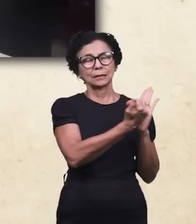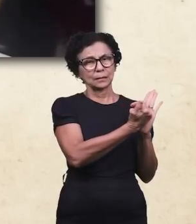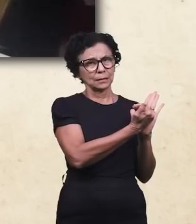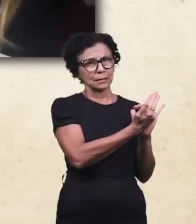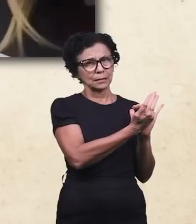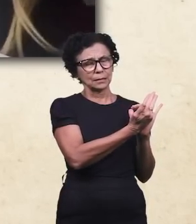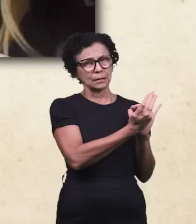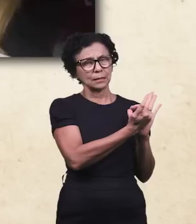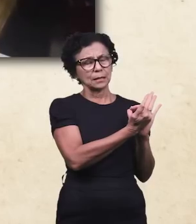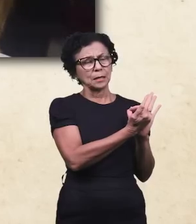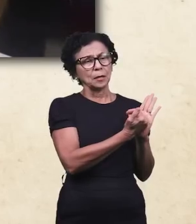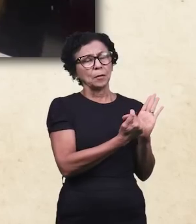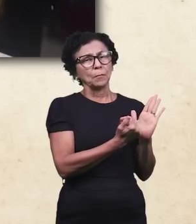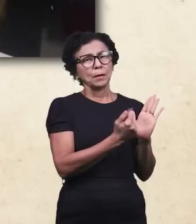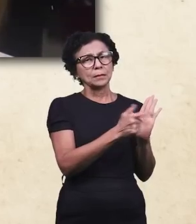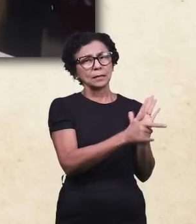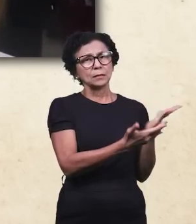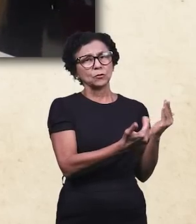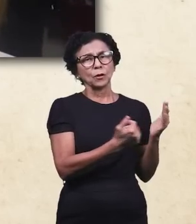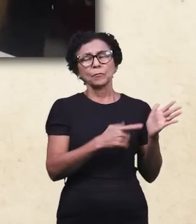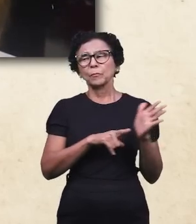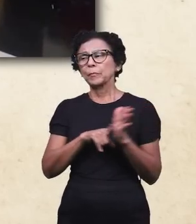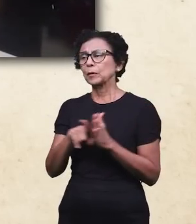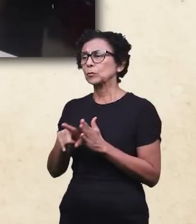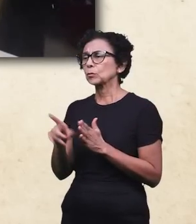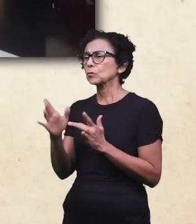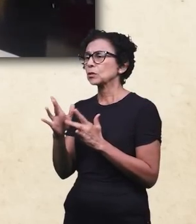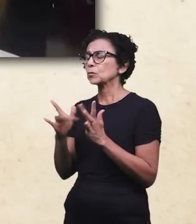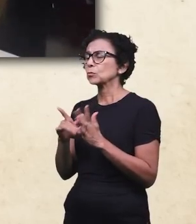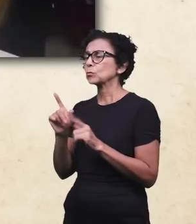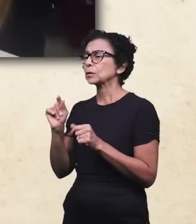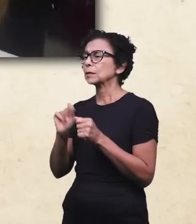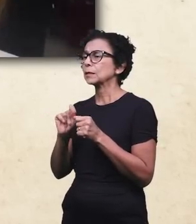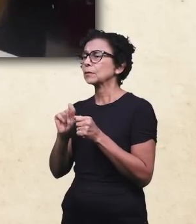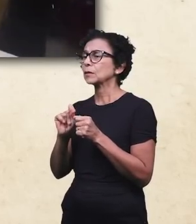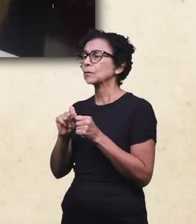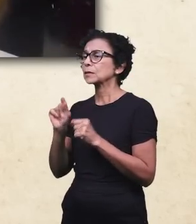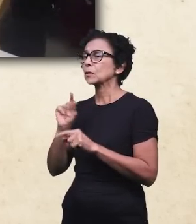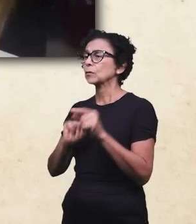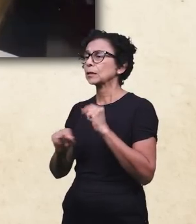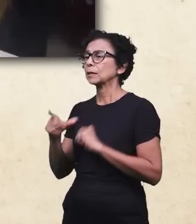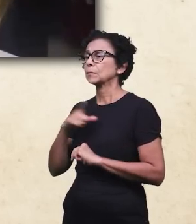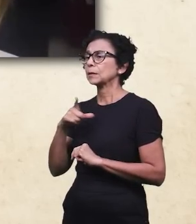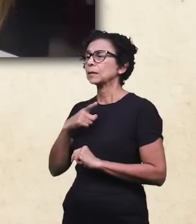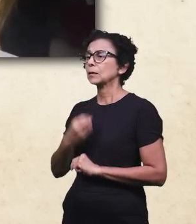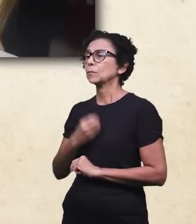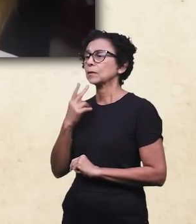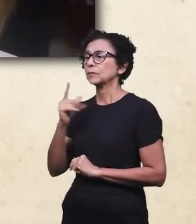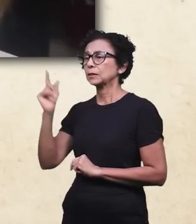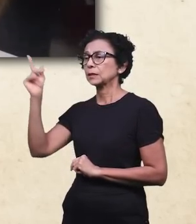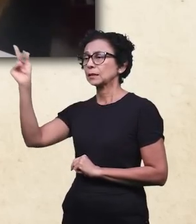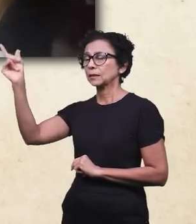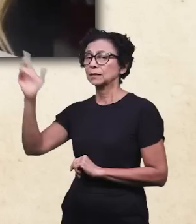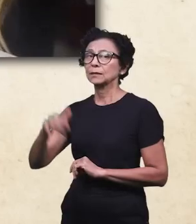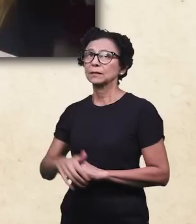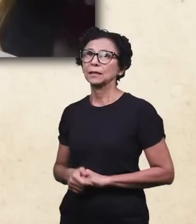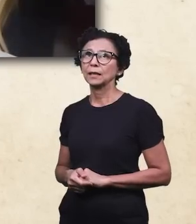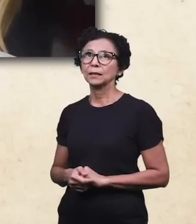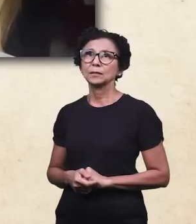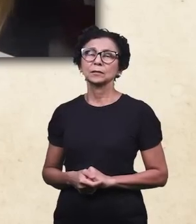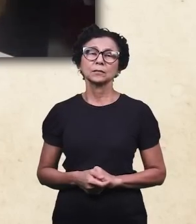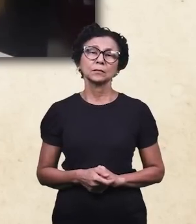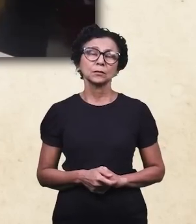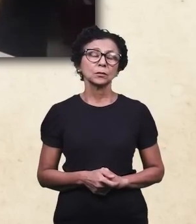eterna, Jesus respondeu: se você quer ser perfeito, vá, venda os seus bens e dê o dinheiro aos